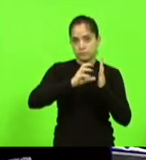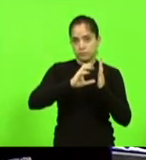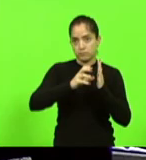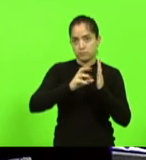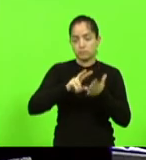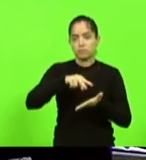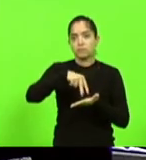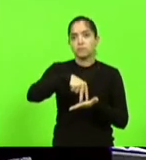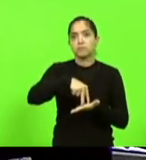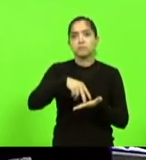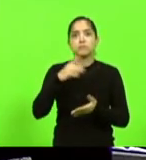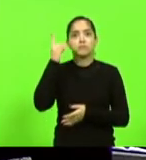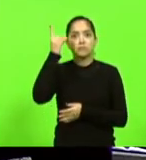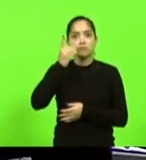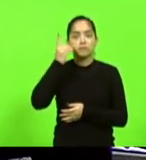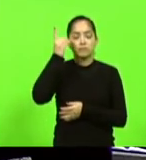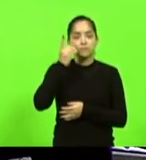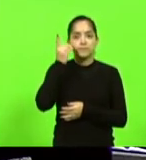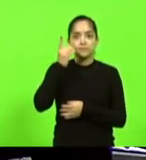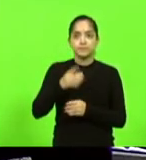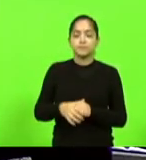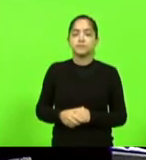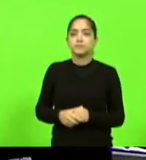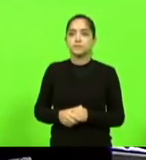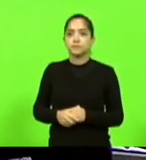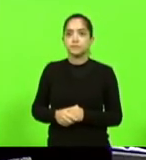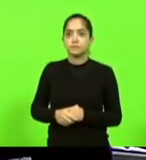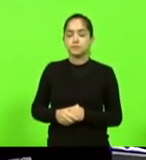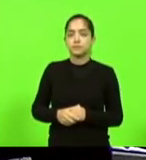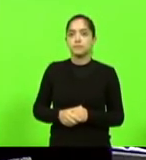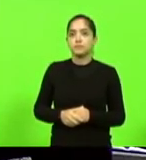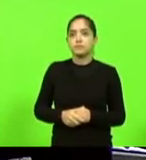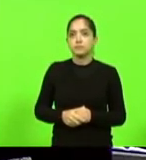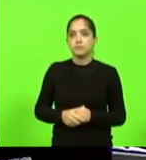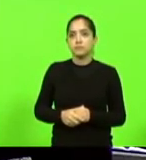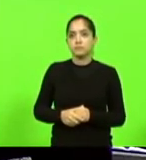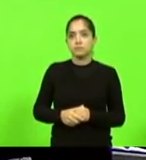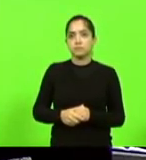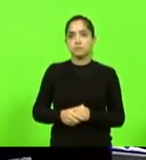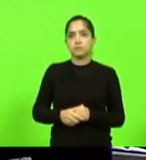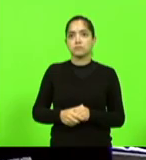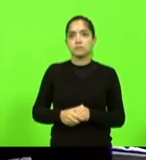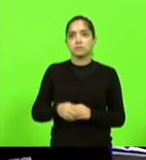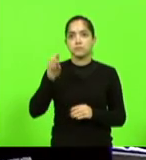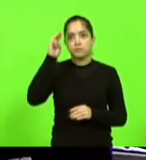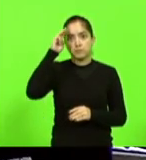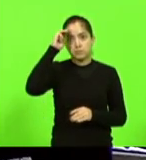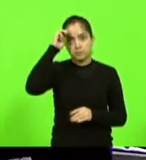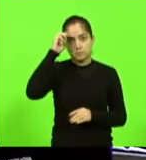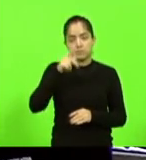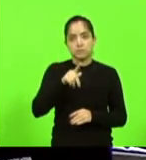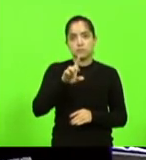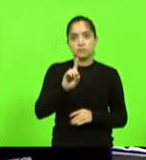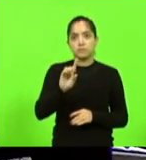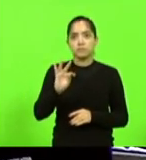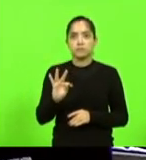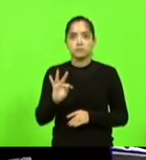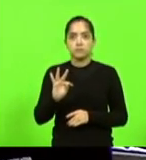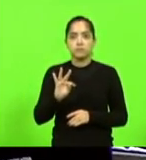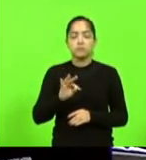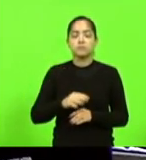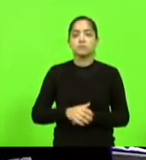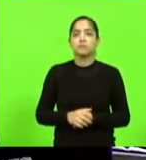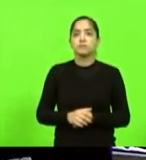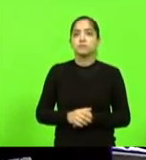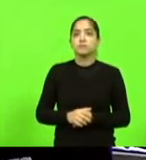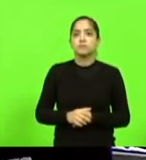partidos políticos, fizeram uso da palavra os senhores deputados Sérgio Mota, PDT, PSDB,